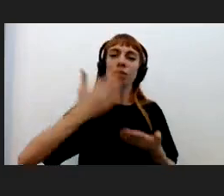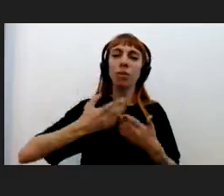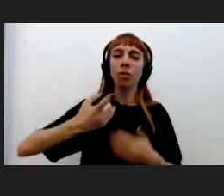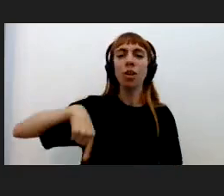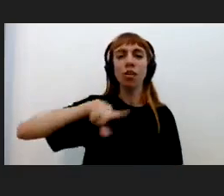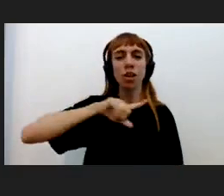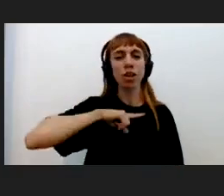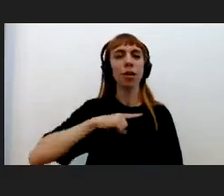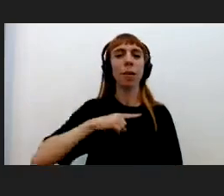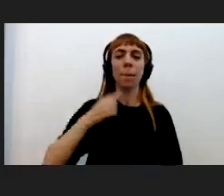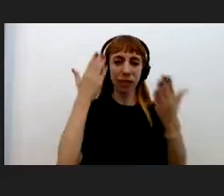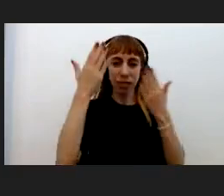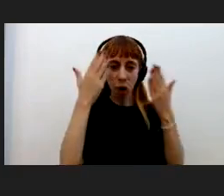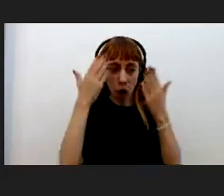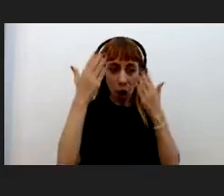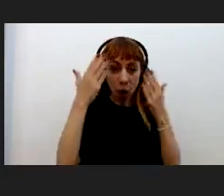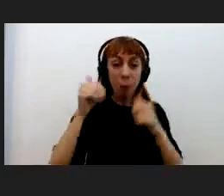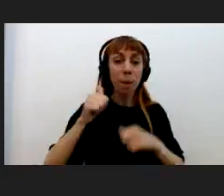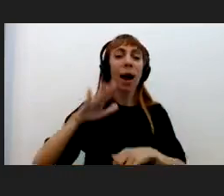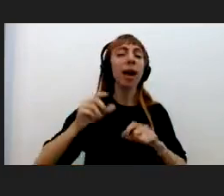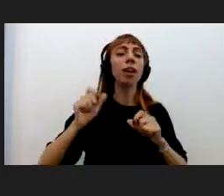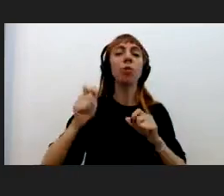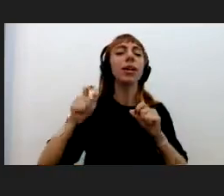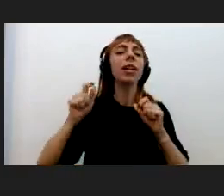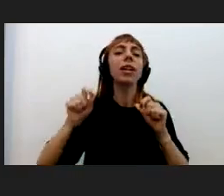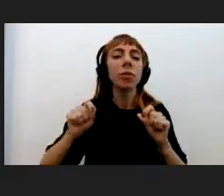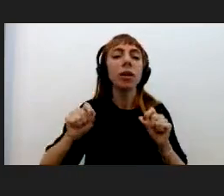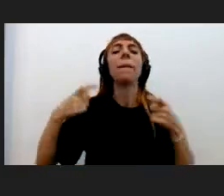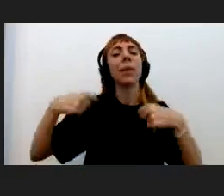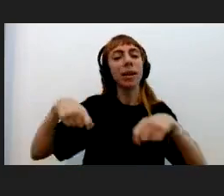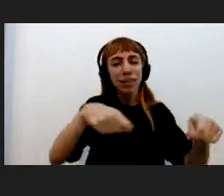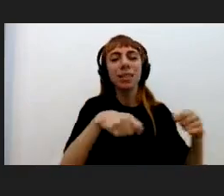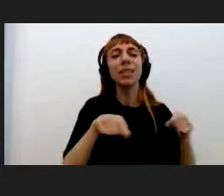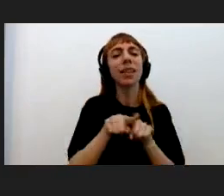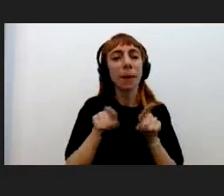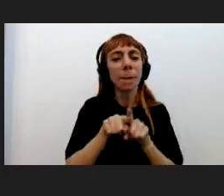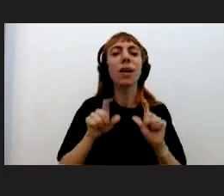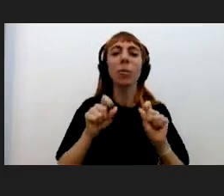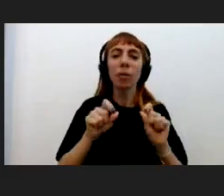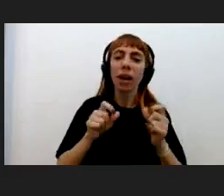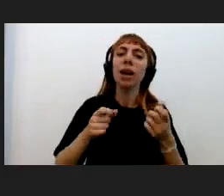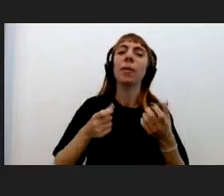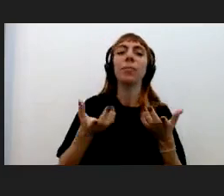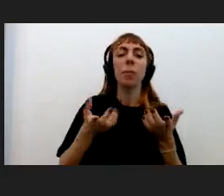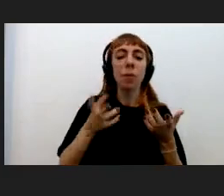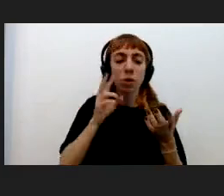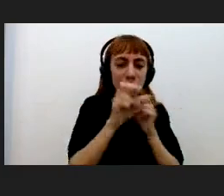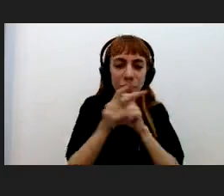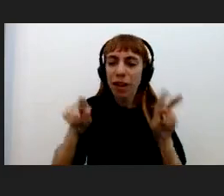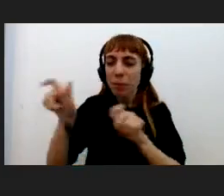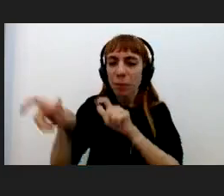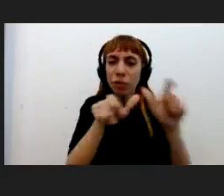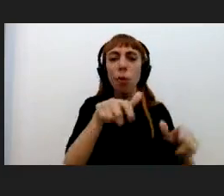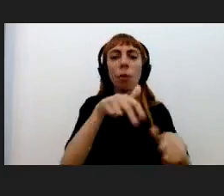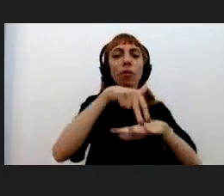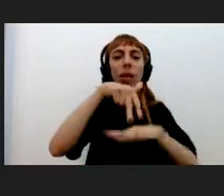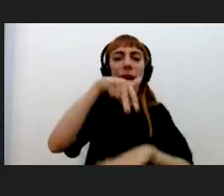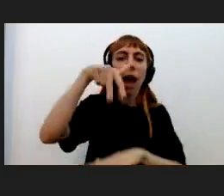relações, com ênfase aos que se encontram em momentos mais vulneráveis. Através de todo profissional existe um ser humano e sua história. É